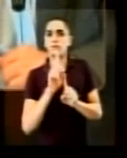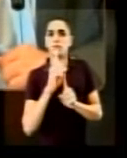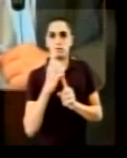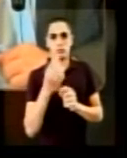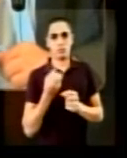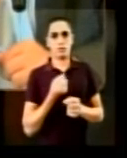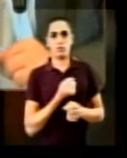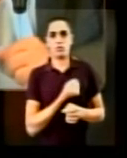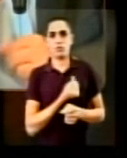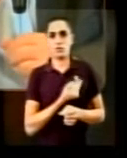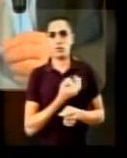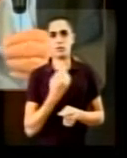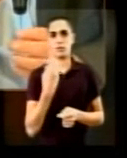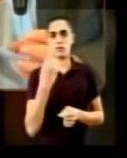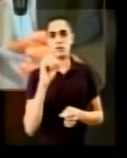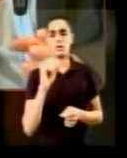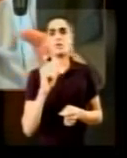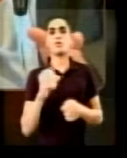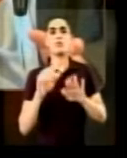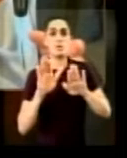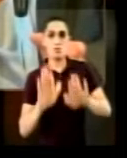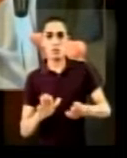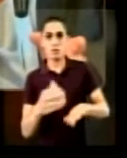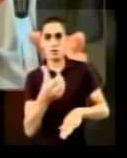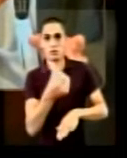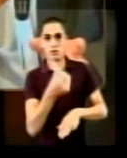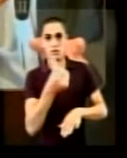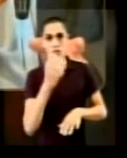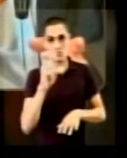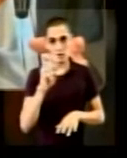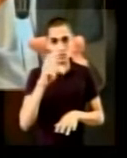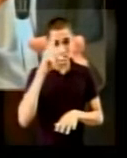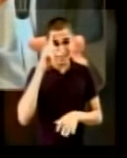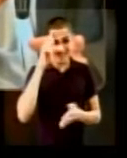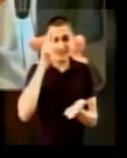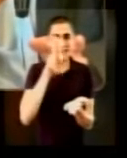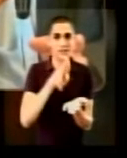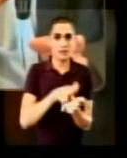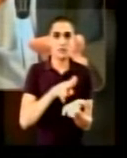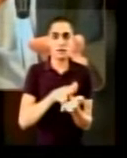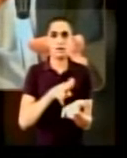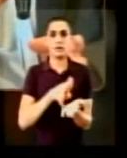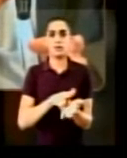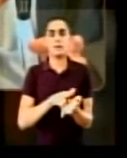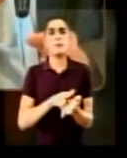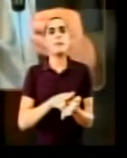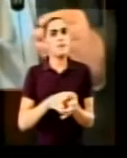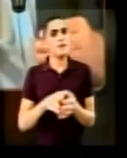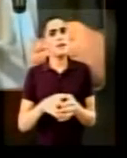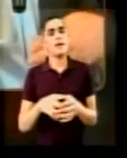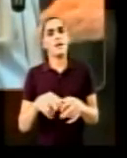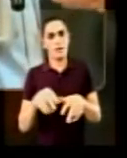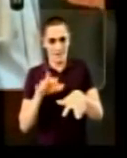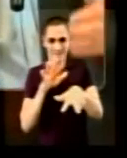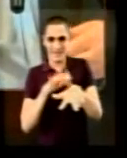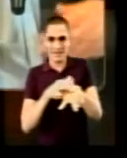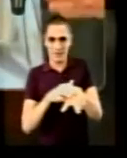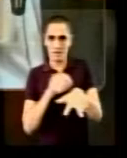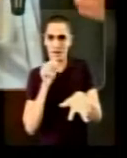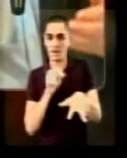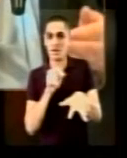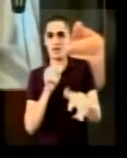dias internado, provavelmente esse paciente já estava imune da Covid. A Covid